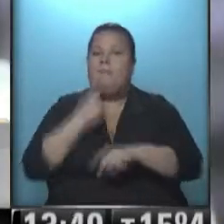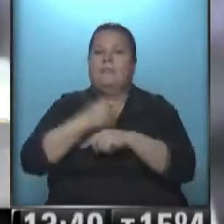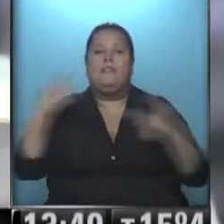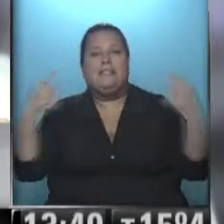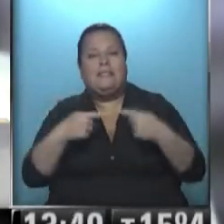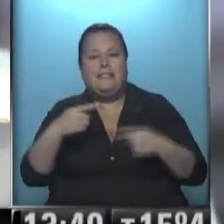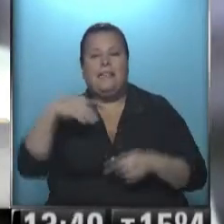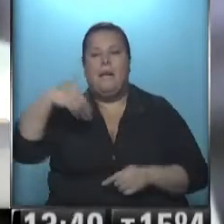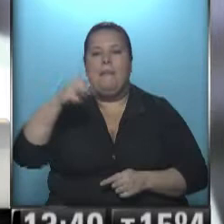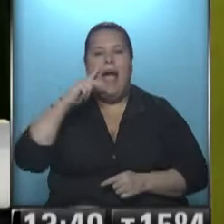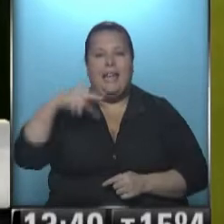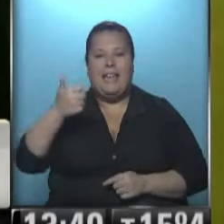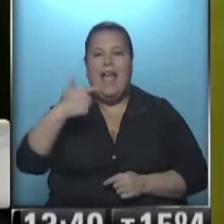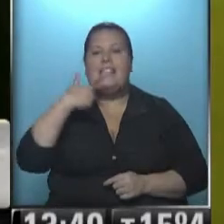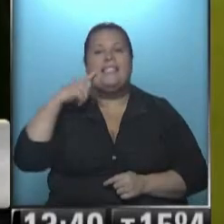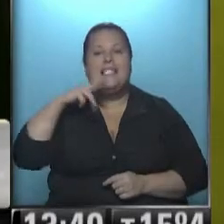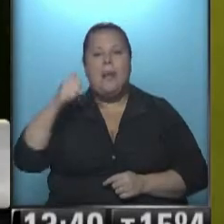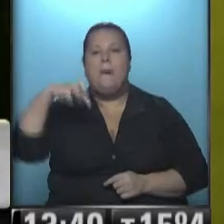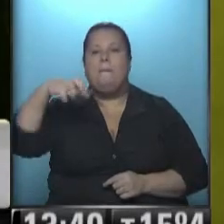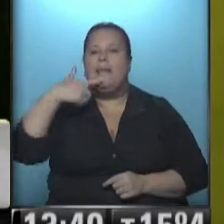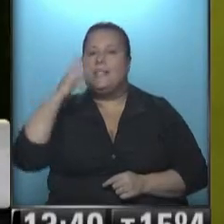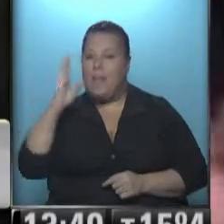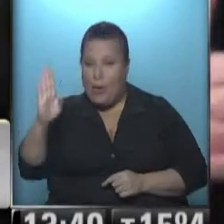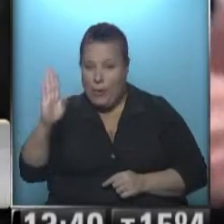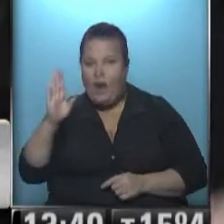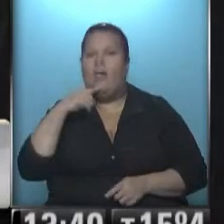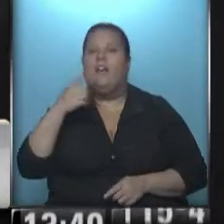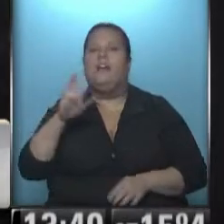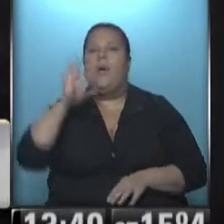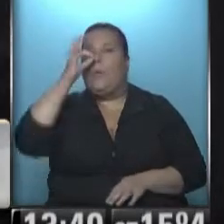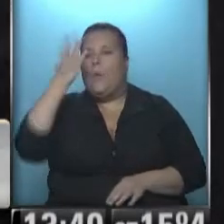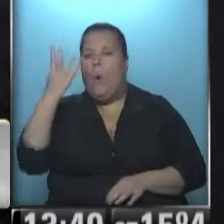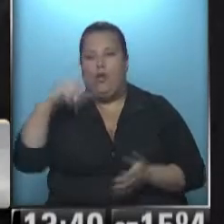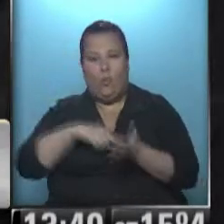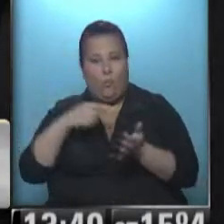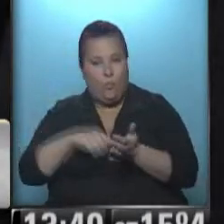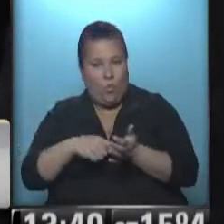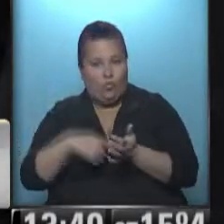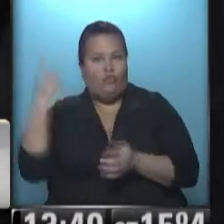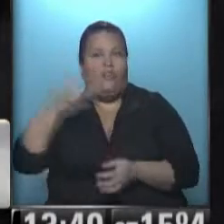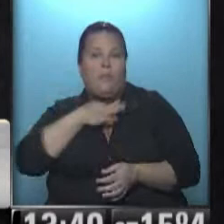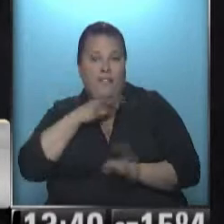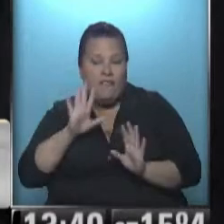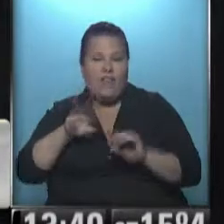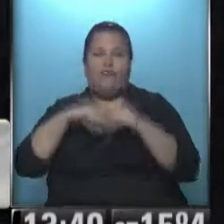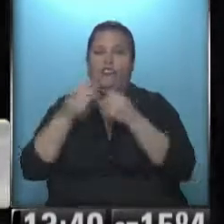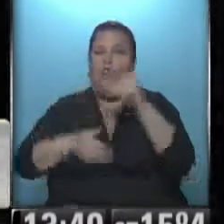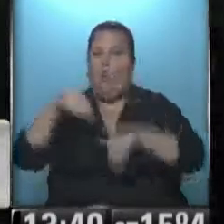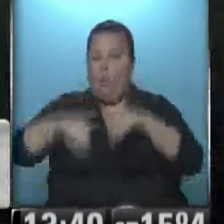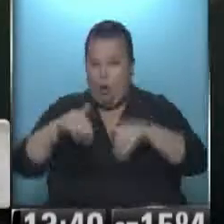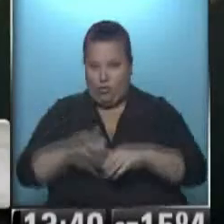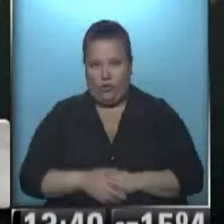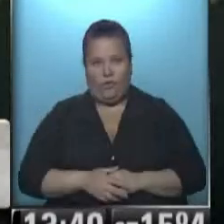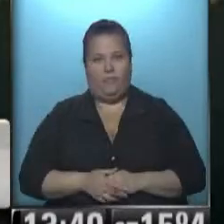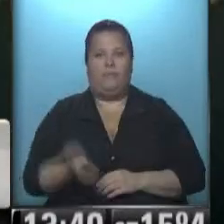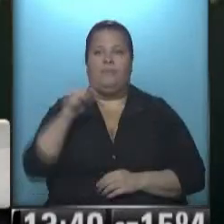oponente, Marina Silva, del PSB, se ubica con 24 puntos de preferencia entre los votantes.